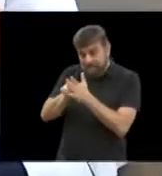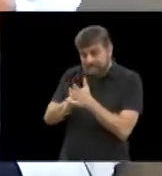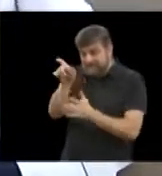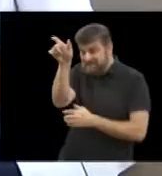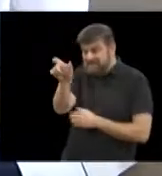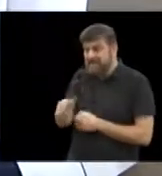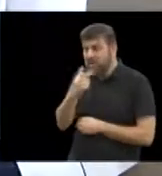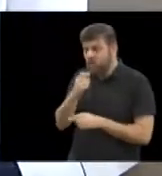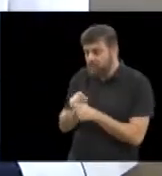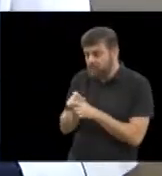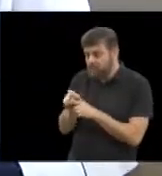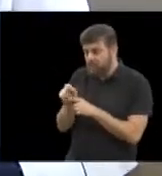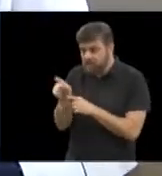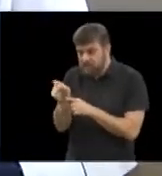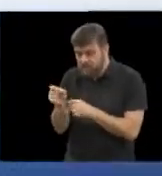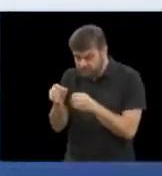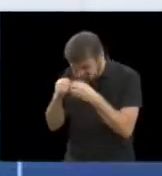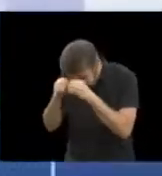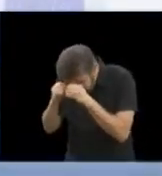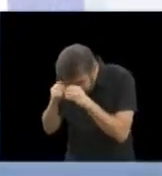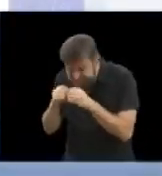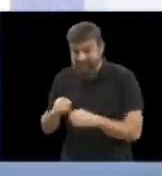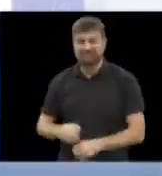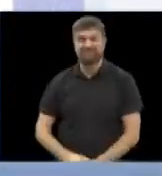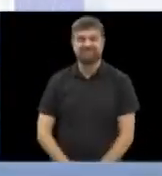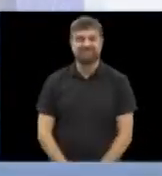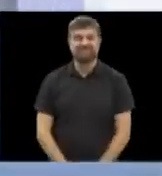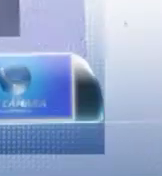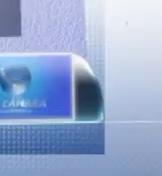homem, né? Mas disso a gente vai falar daqui a pouco.